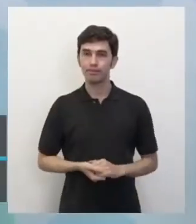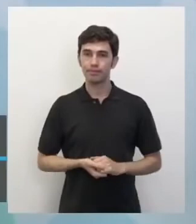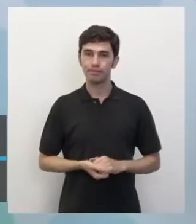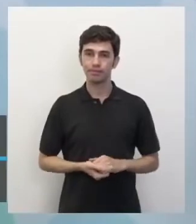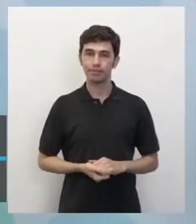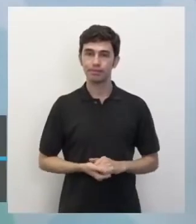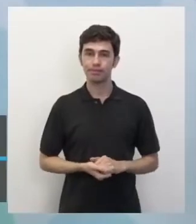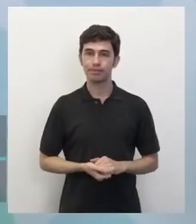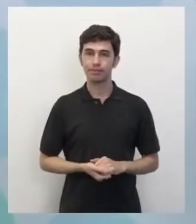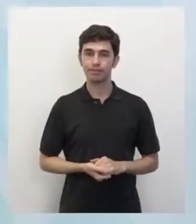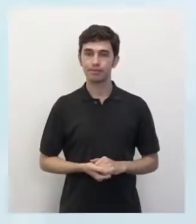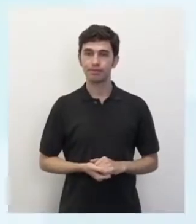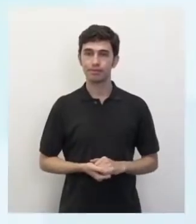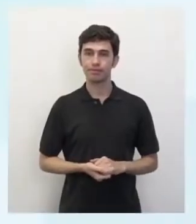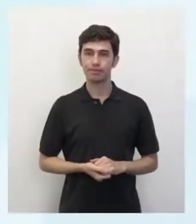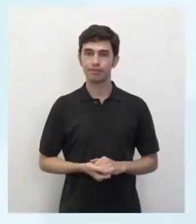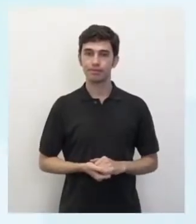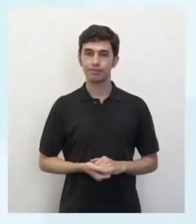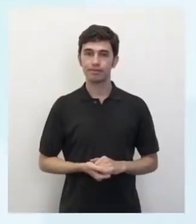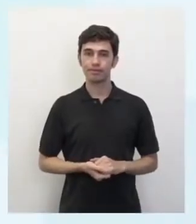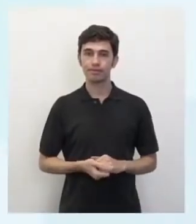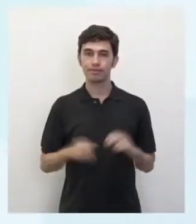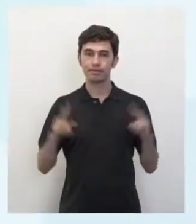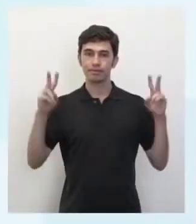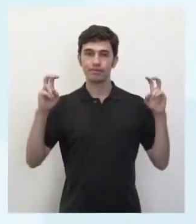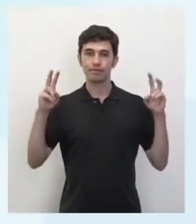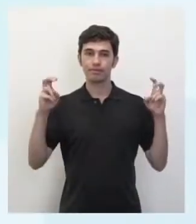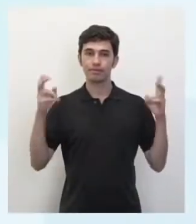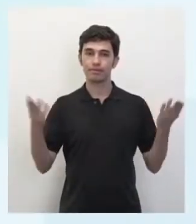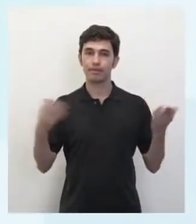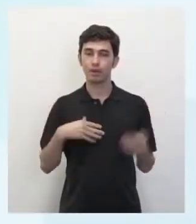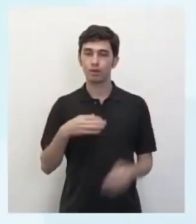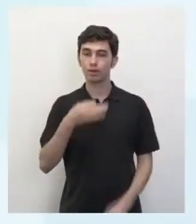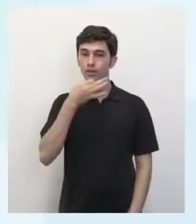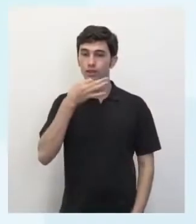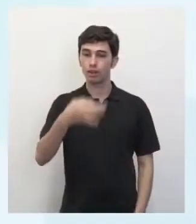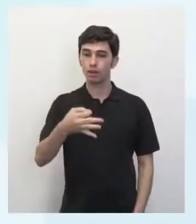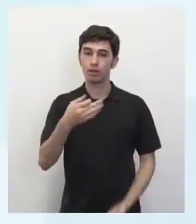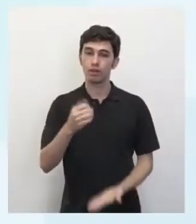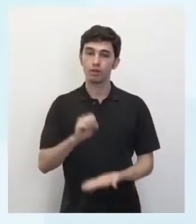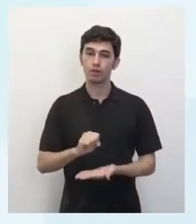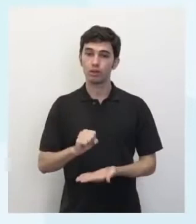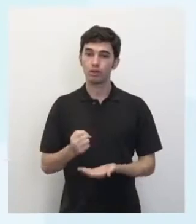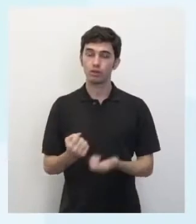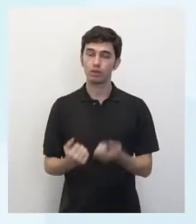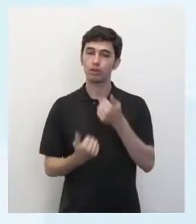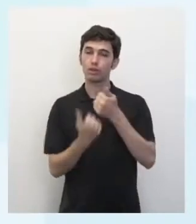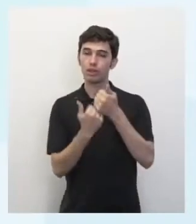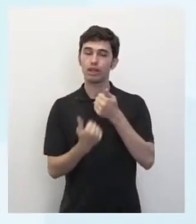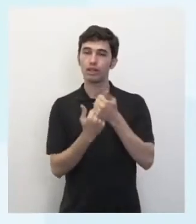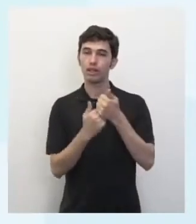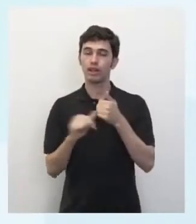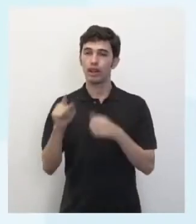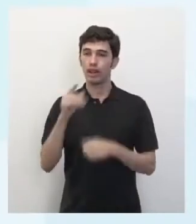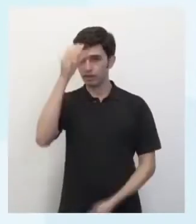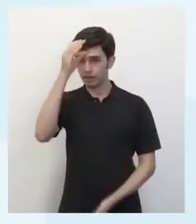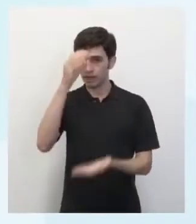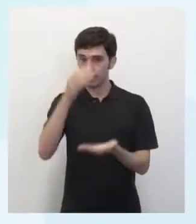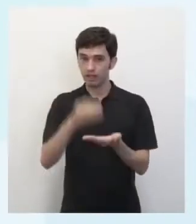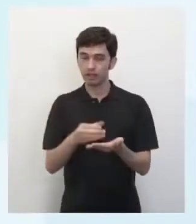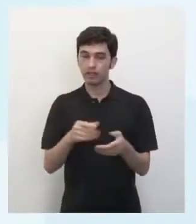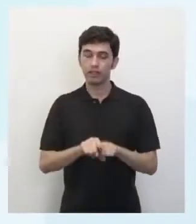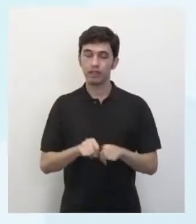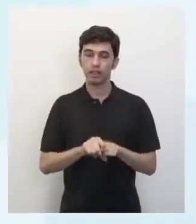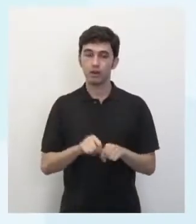lá, apresentação da aula, olha só. Tema da aula, os argumentos sustentam a tese e objetivo da aula,